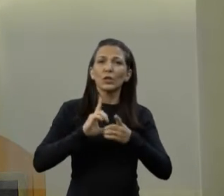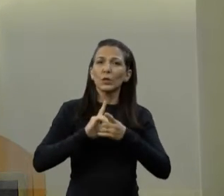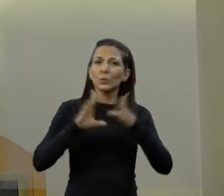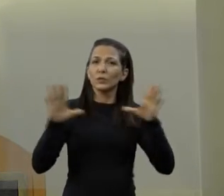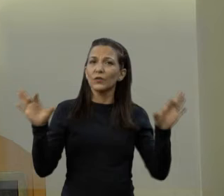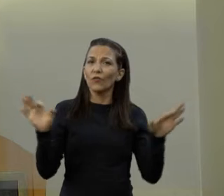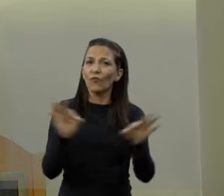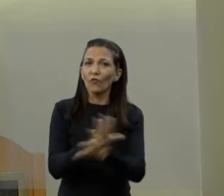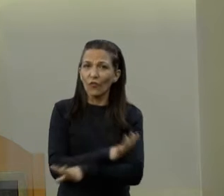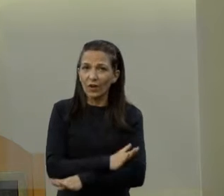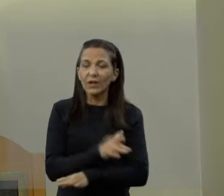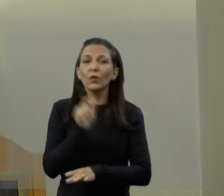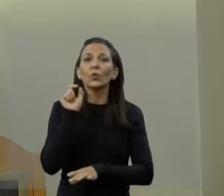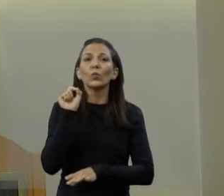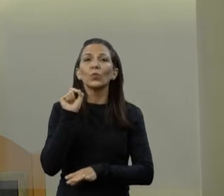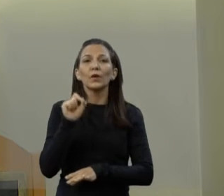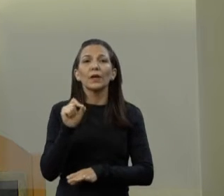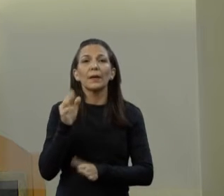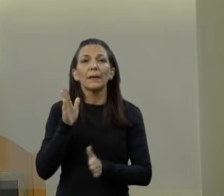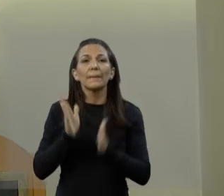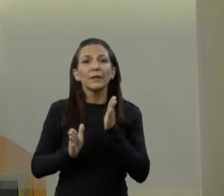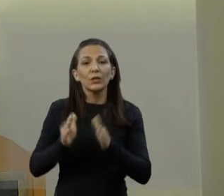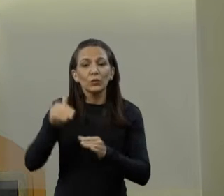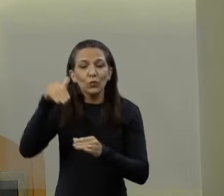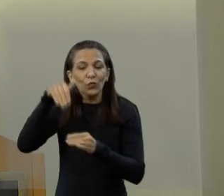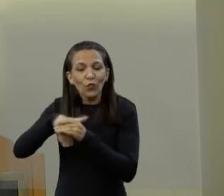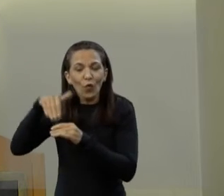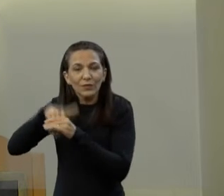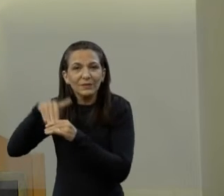sim Serra na eleição